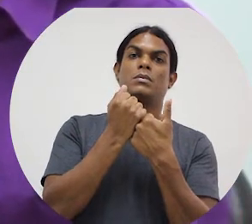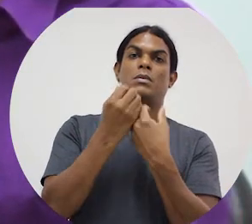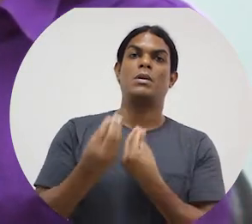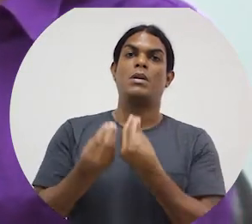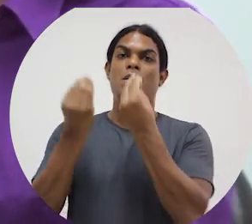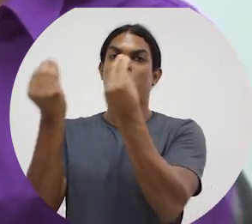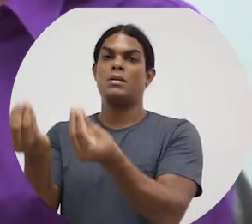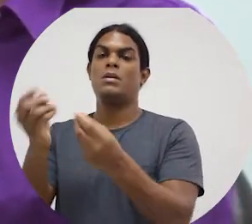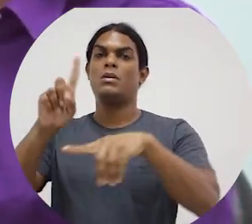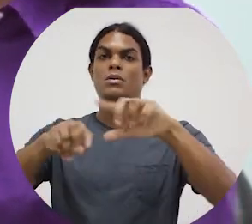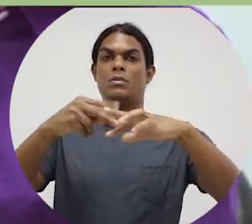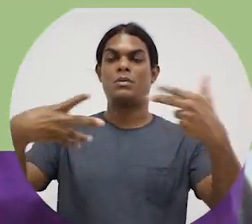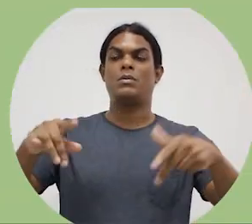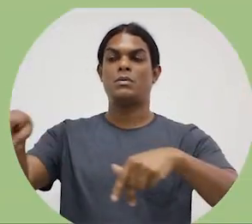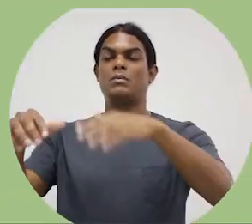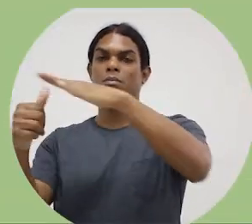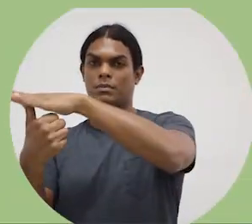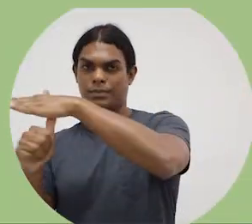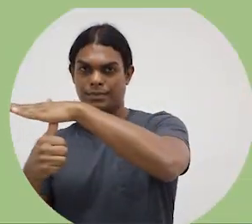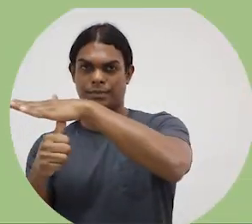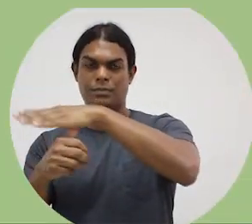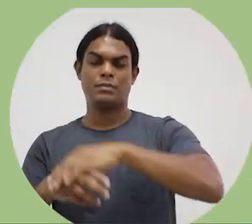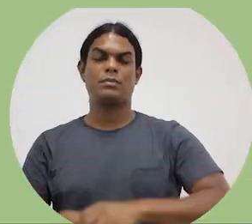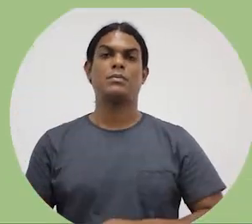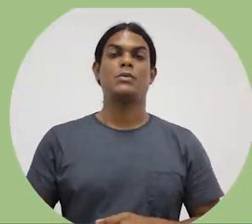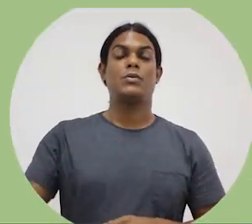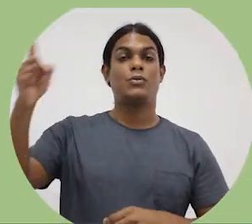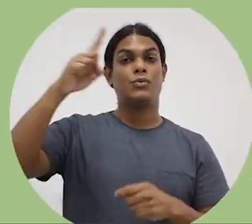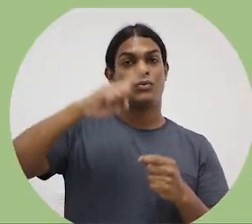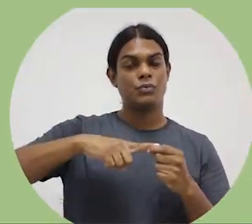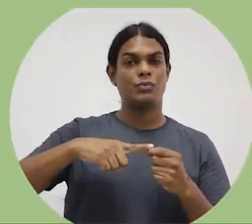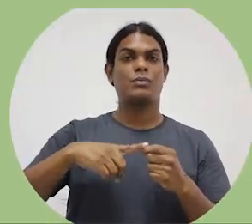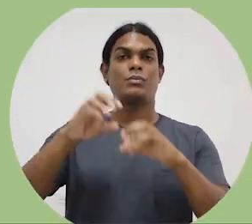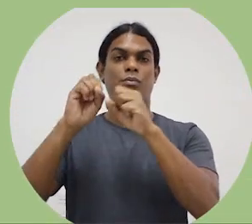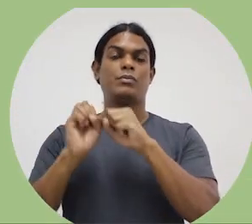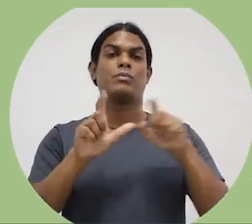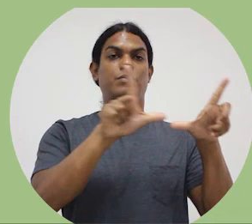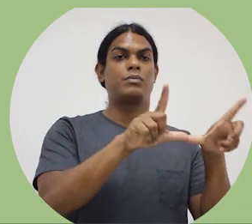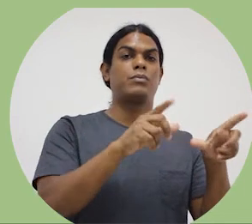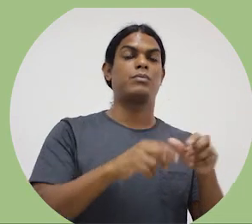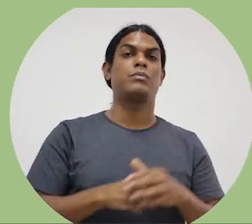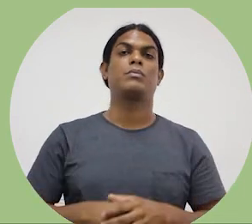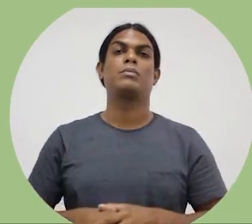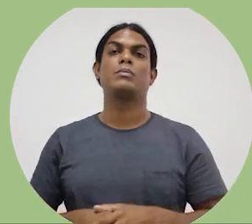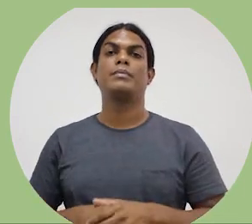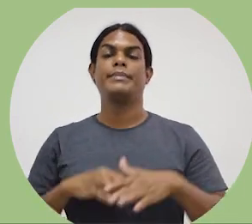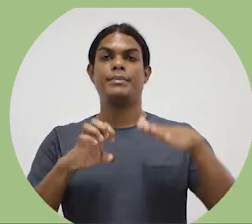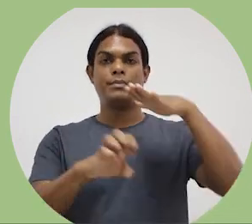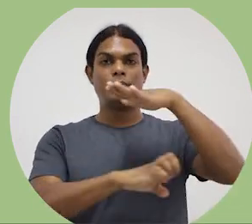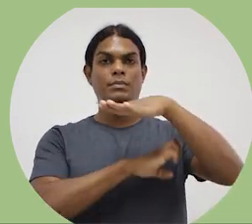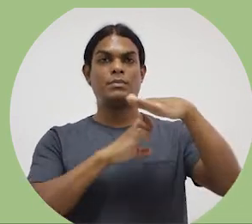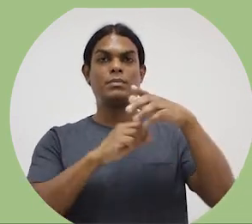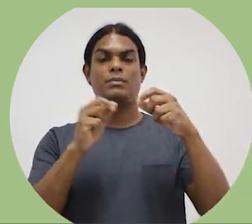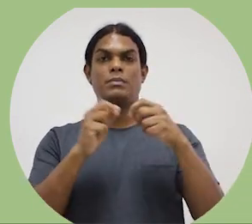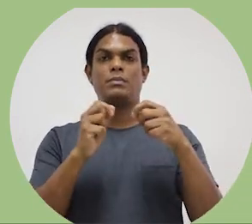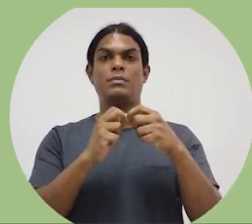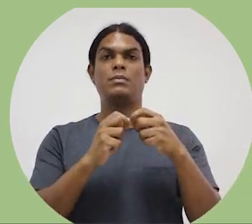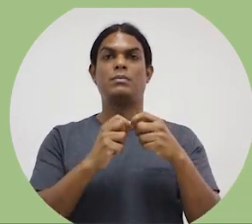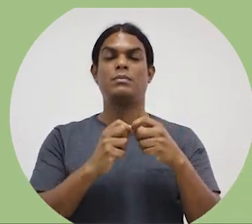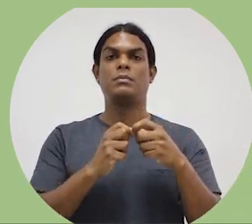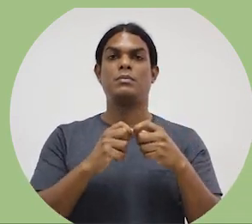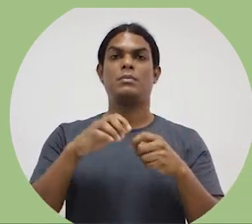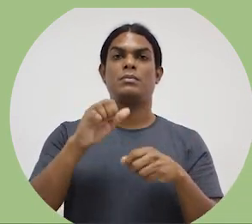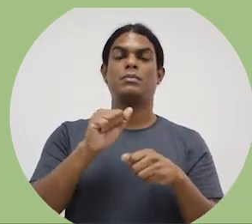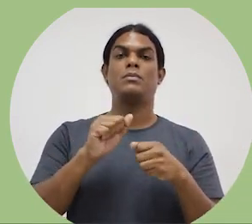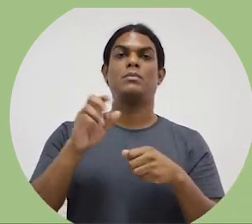a necessidade do cliente. Voltando no slide anterior, nós podemos ver que uma empresa que efetuou uma ação como essa junto